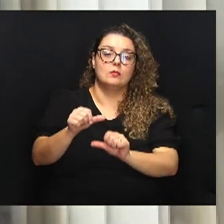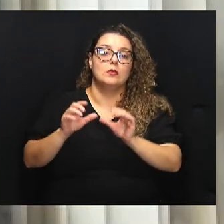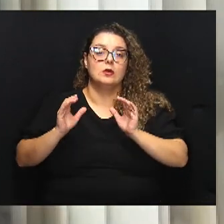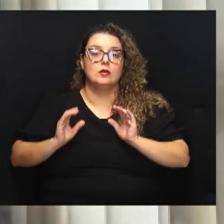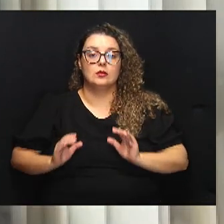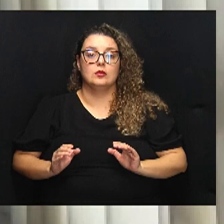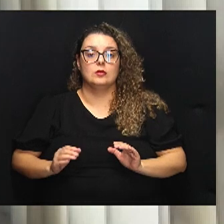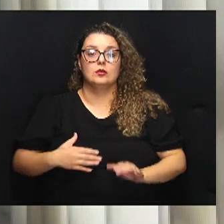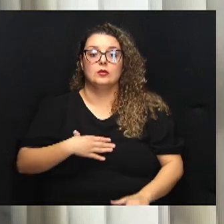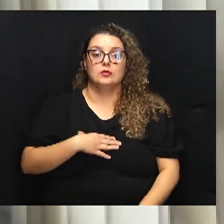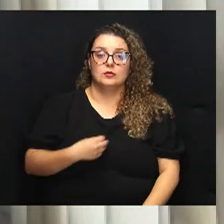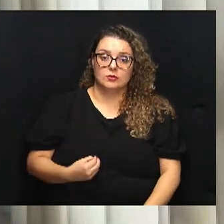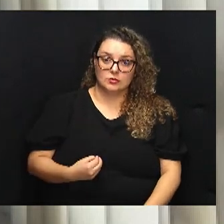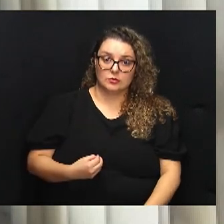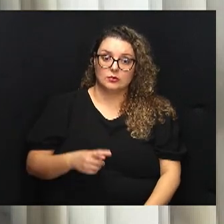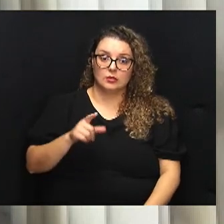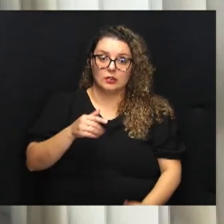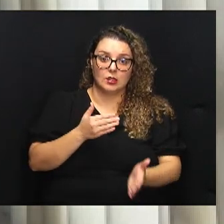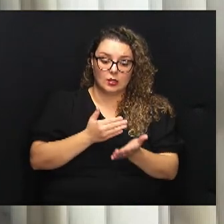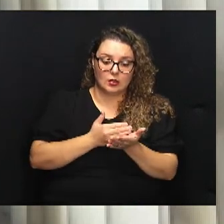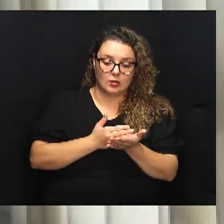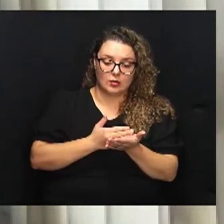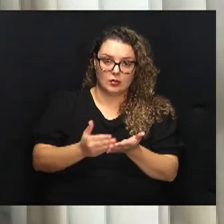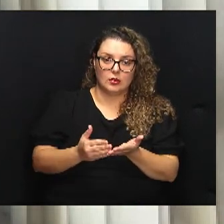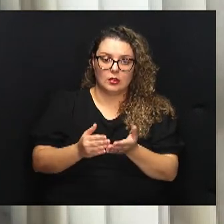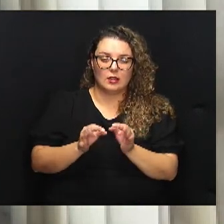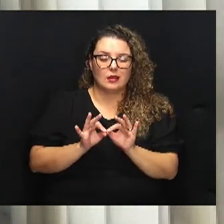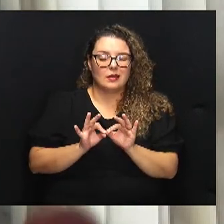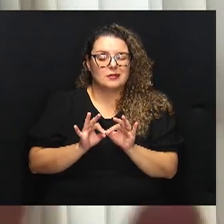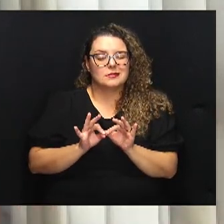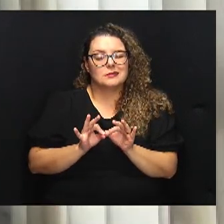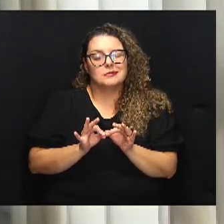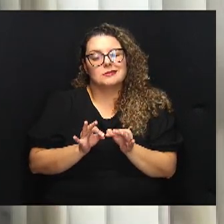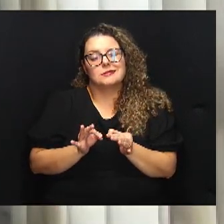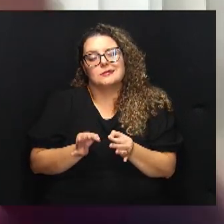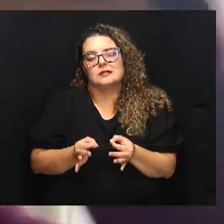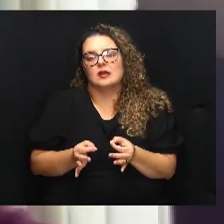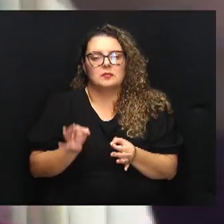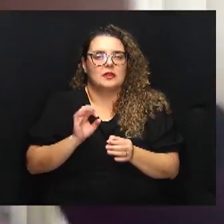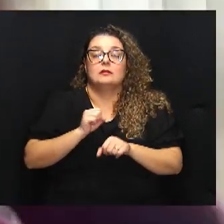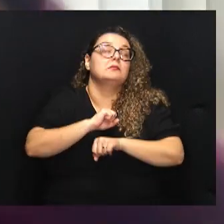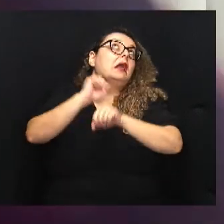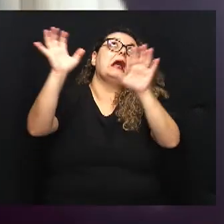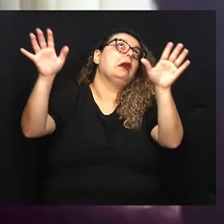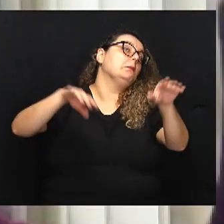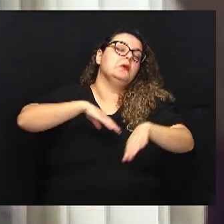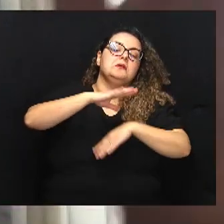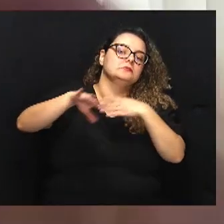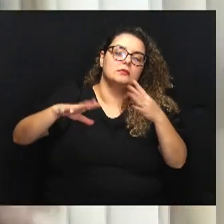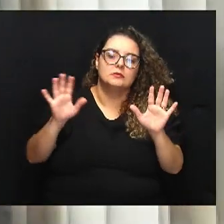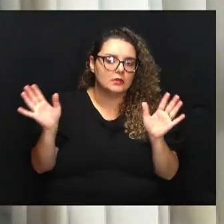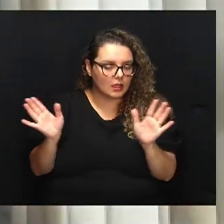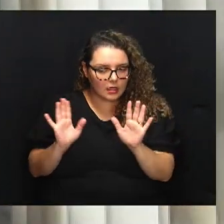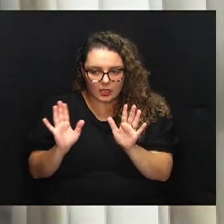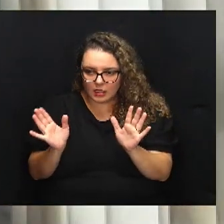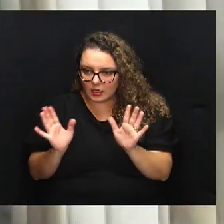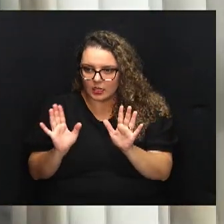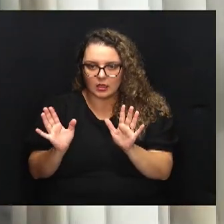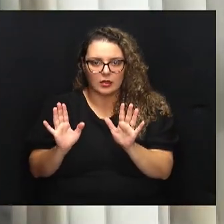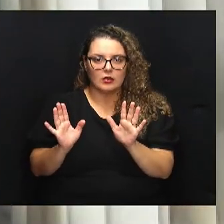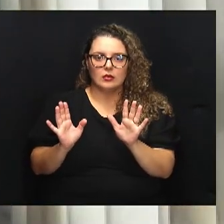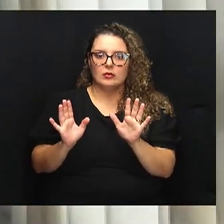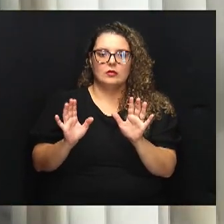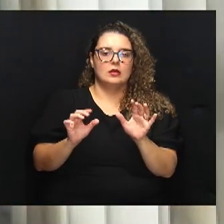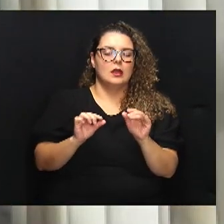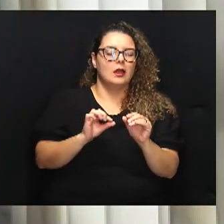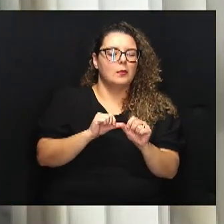do seu filho que são inicialmente sutis, Gabriel. Não vai ser nada, nossa, grandioso, ele vai mudar da água para o vinho.